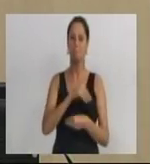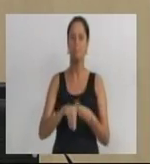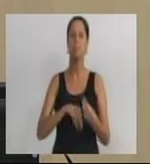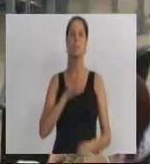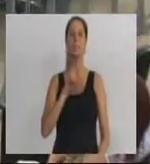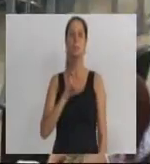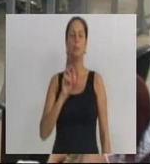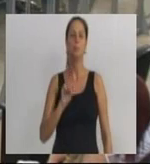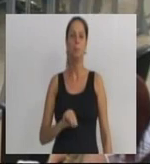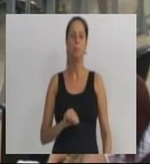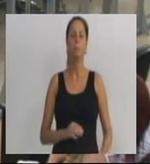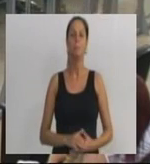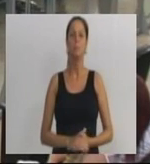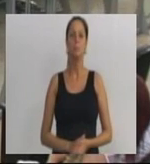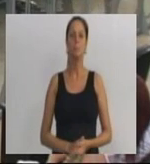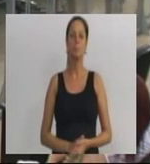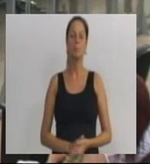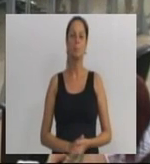minutos.